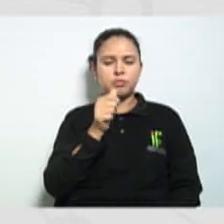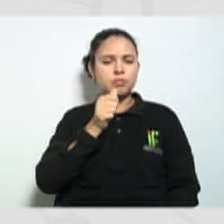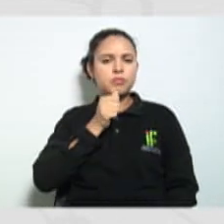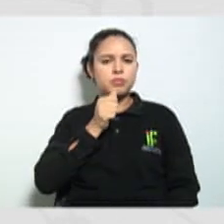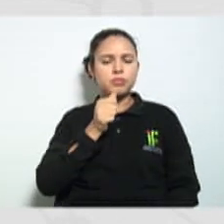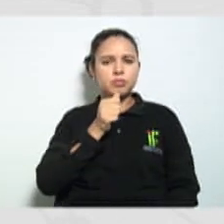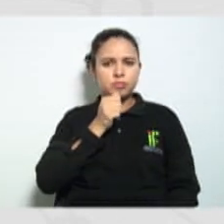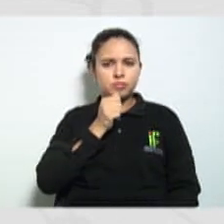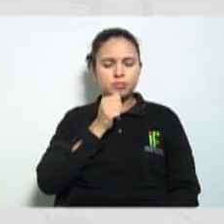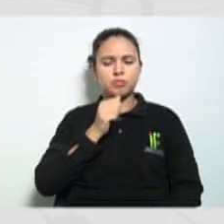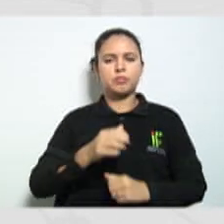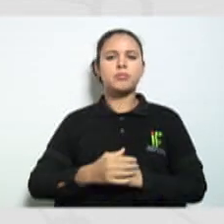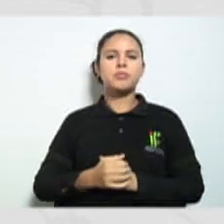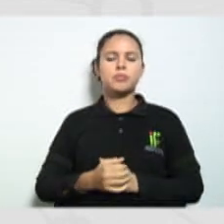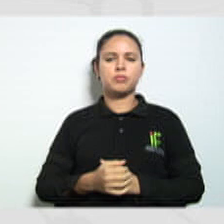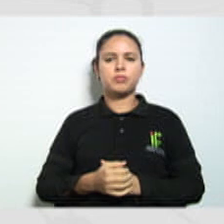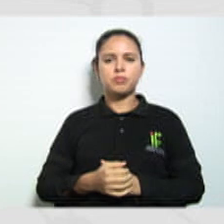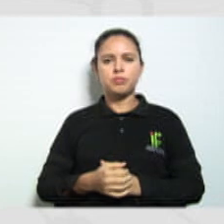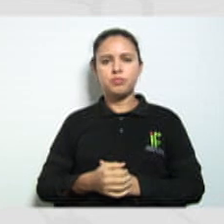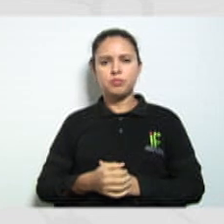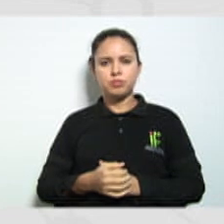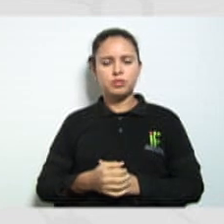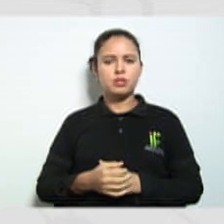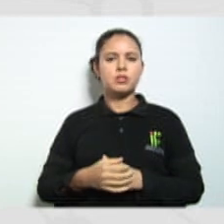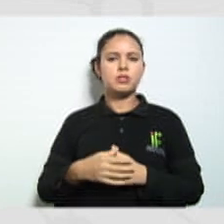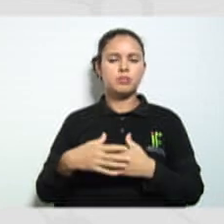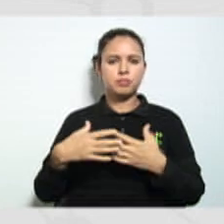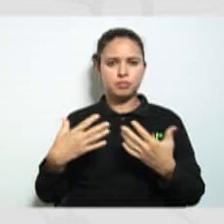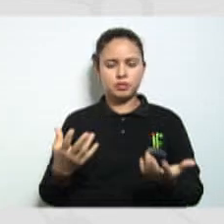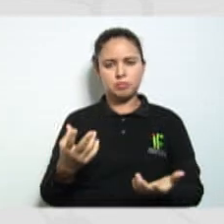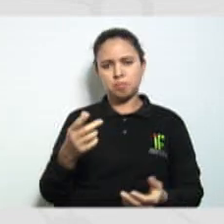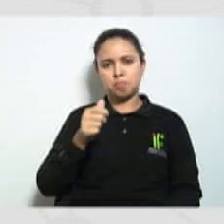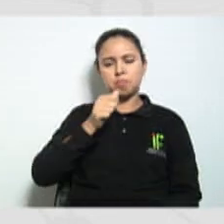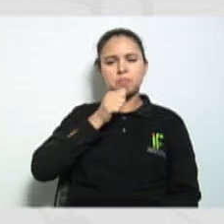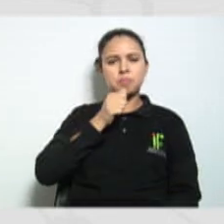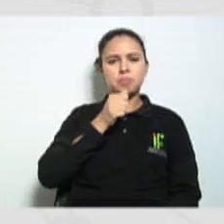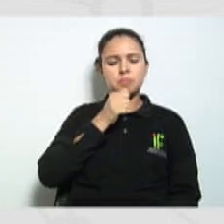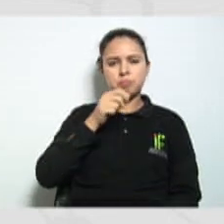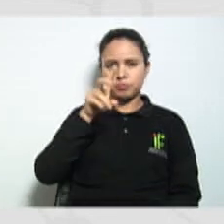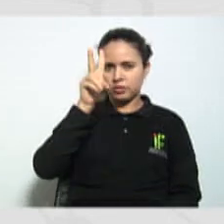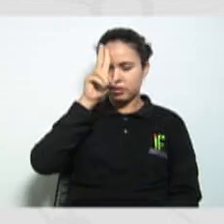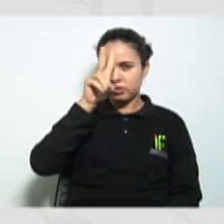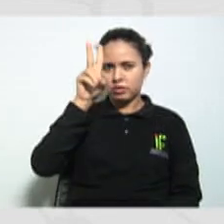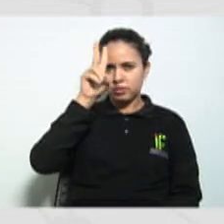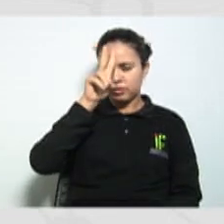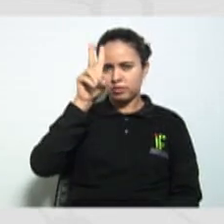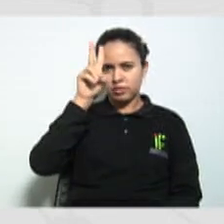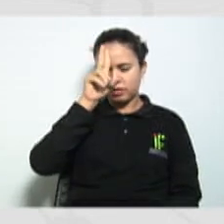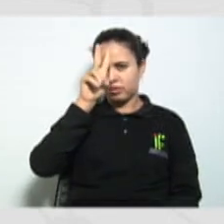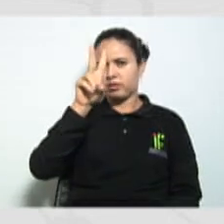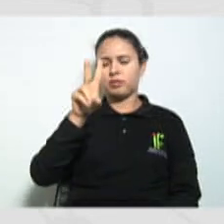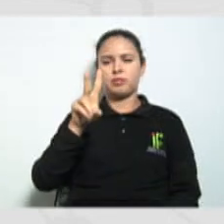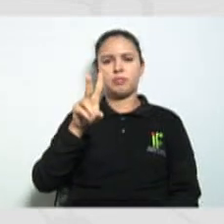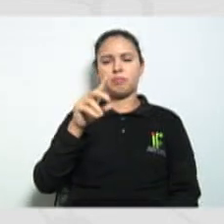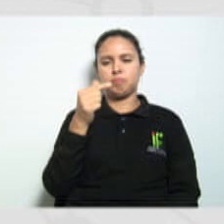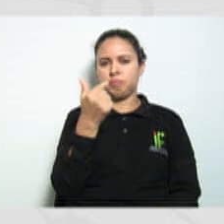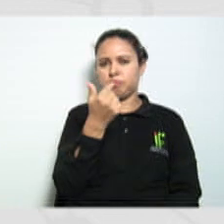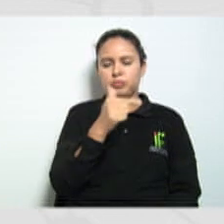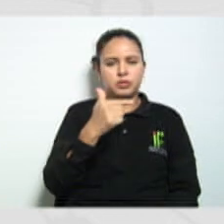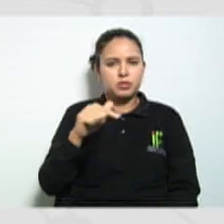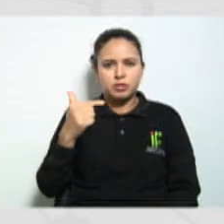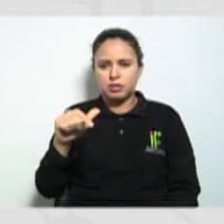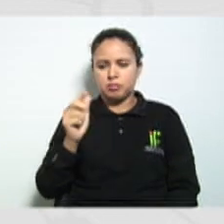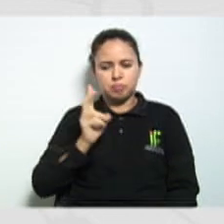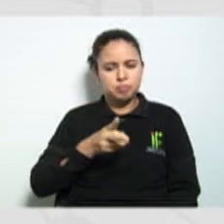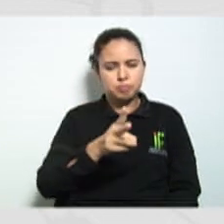seu crescimento. Ok. Então, quando diz assim, sem história, sem as mínimas condições de sobreviver